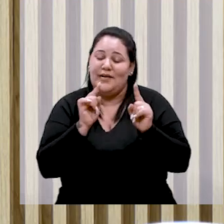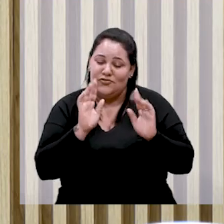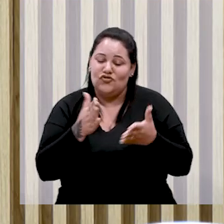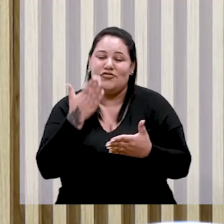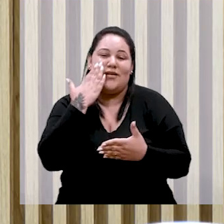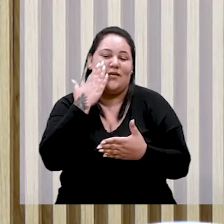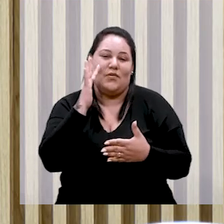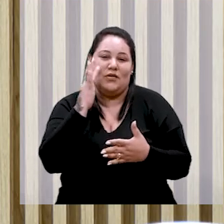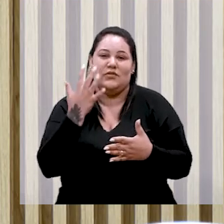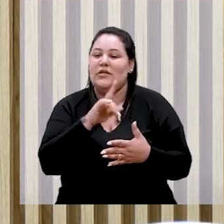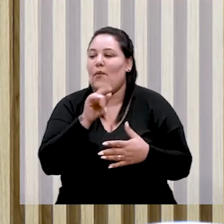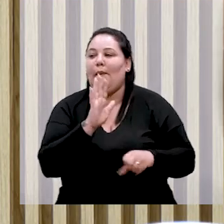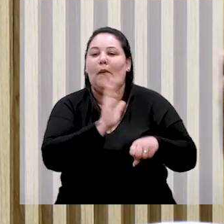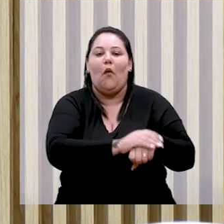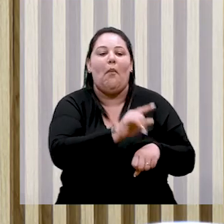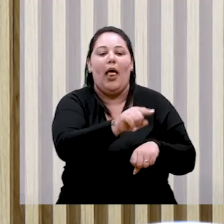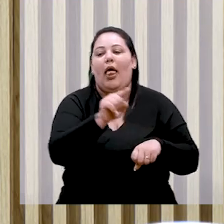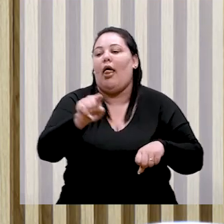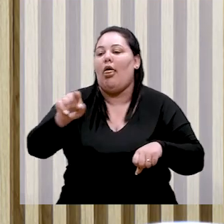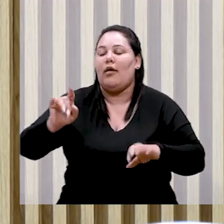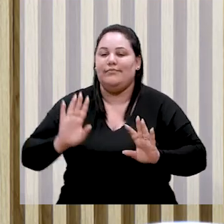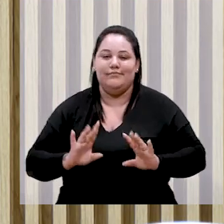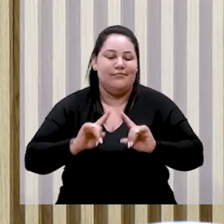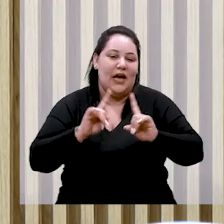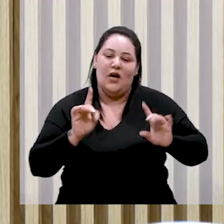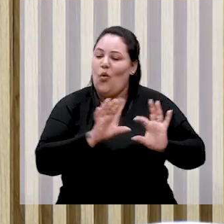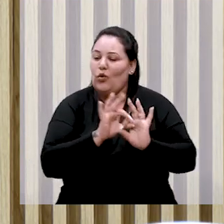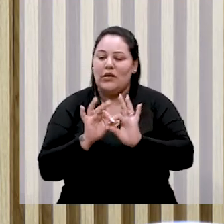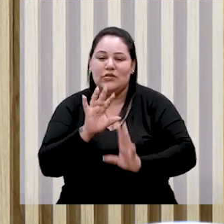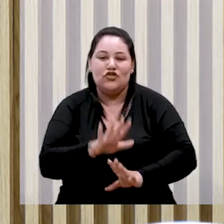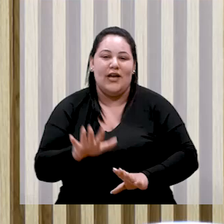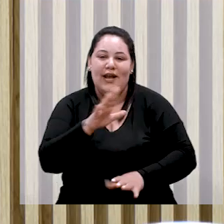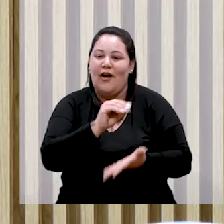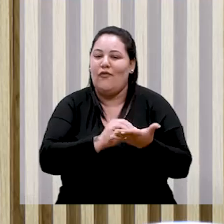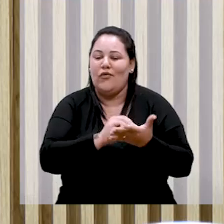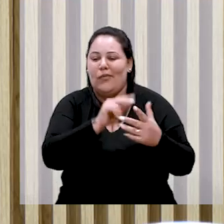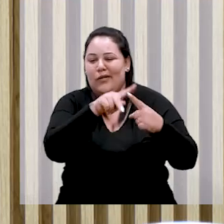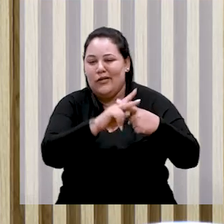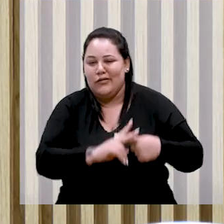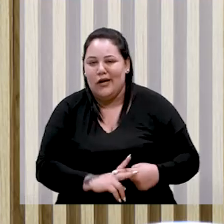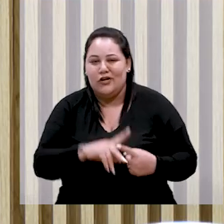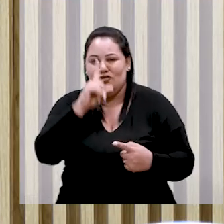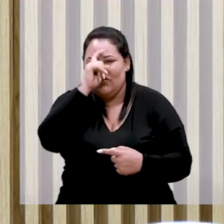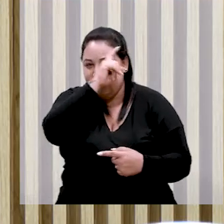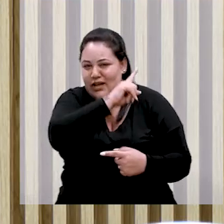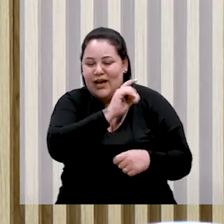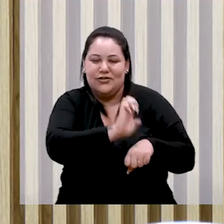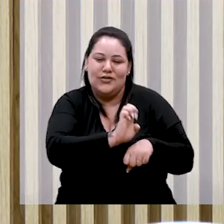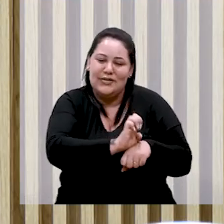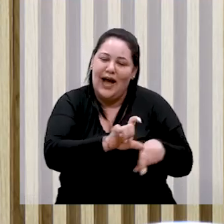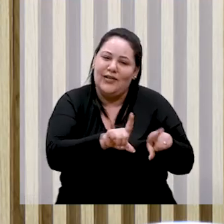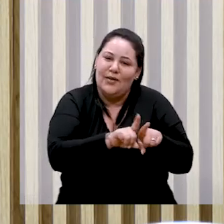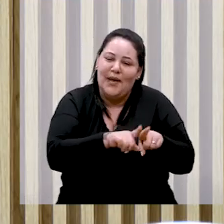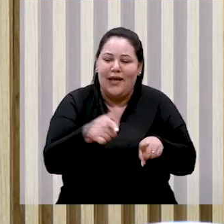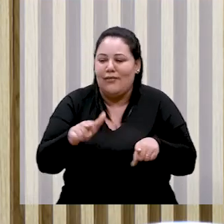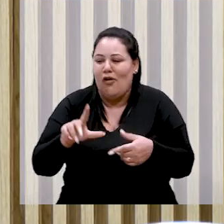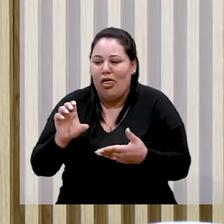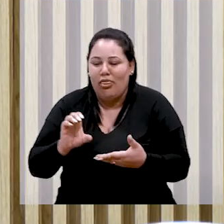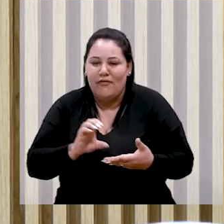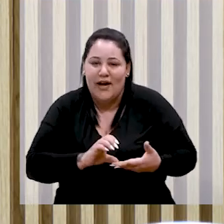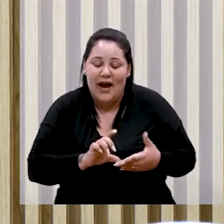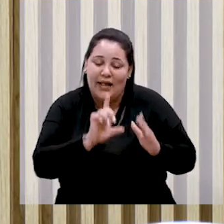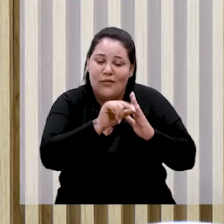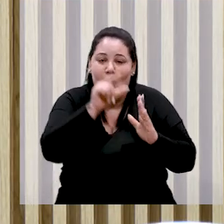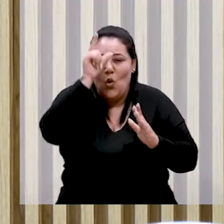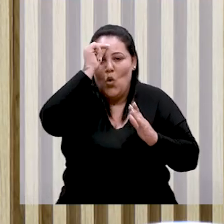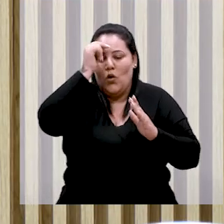mas a gente sabe que chegou, não é culpa de um ou de outro, mas é pela situação realmente da falta de manutenção, das dificuldades que o Estado vinha vivendo e que aos